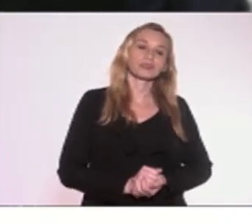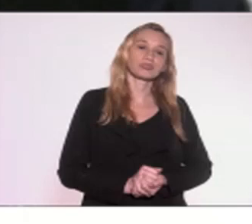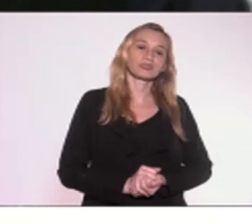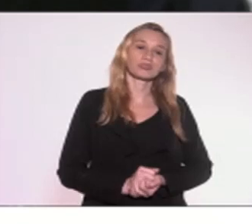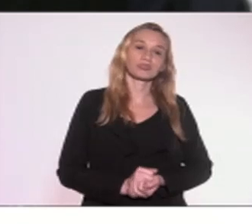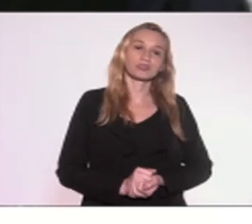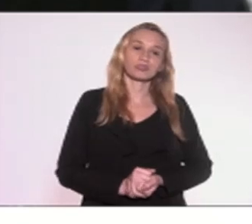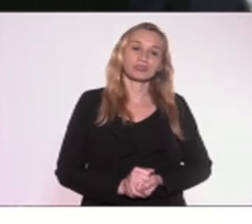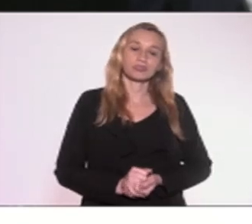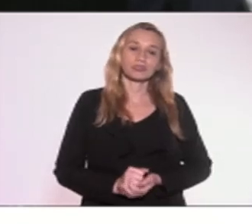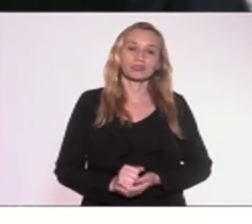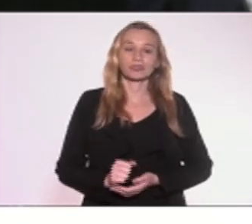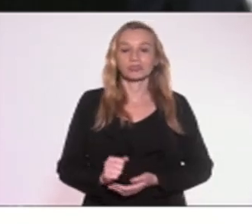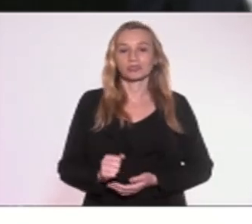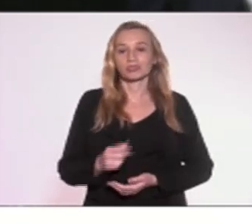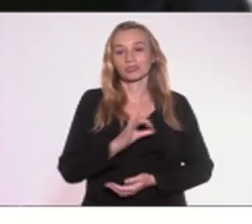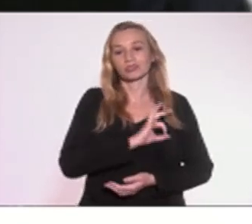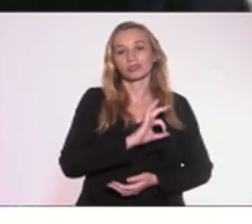Muito obrigado por tudo.